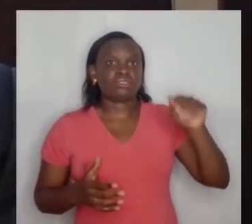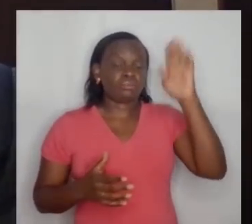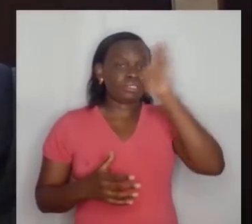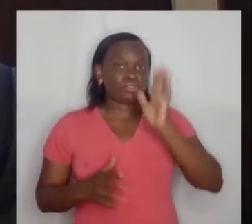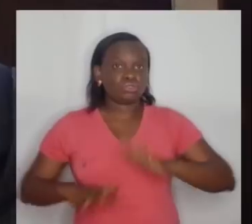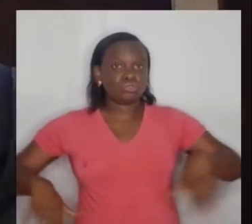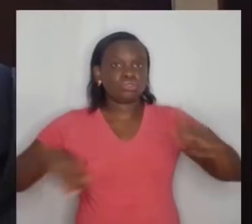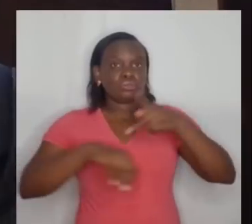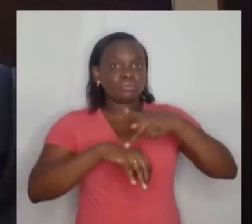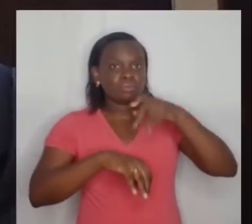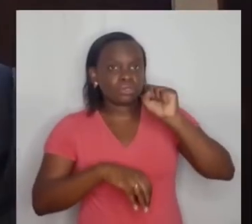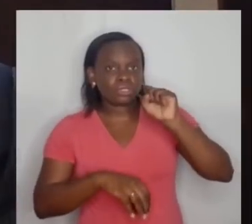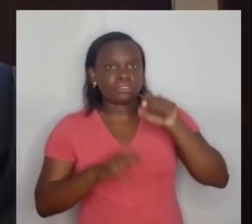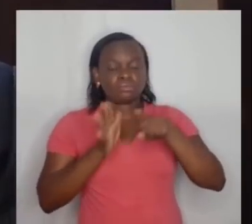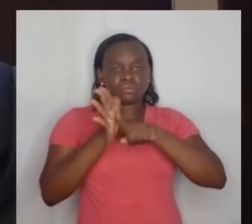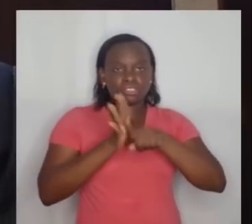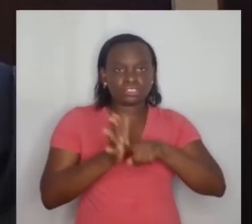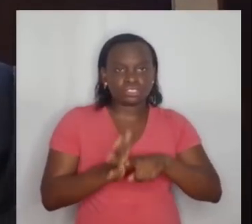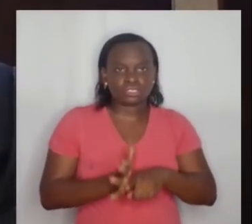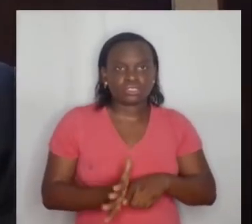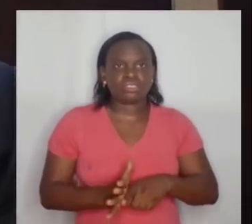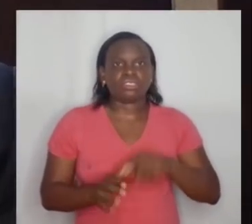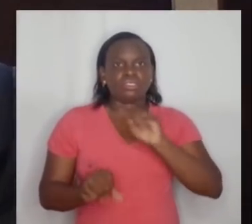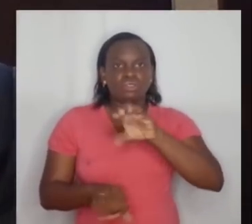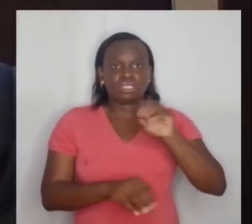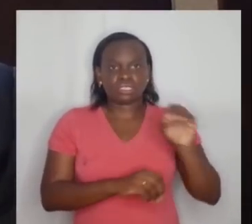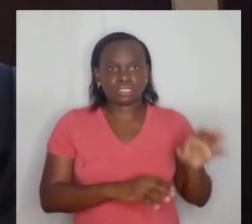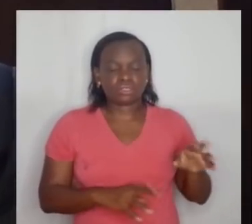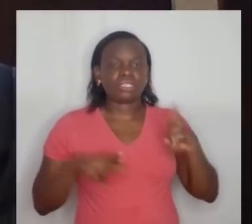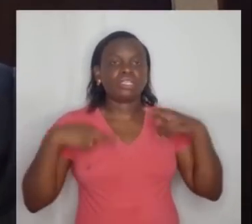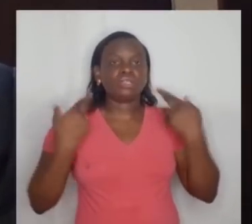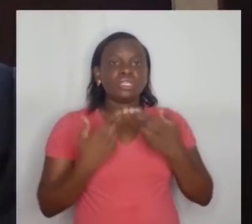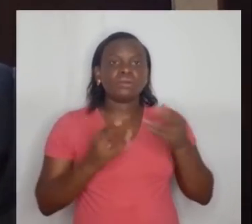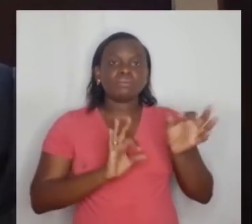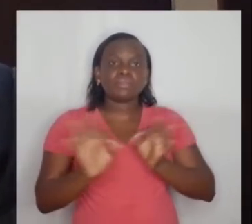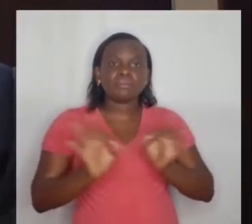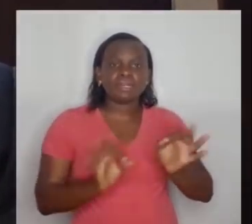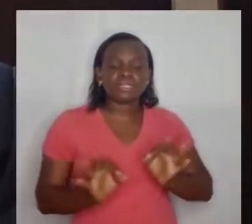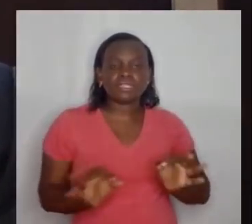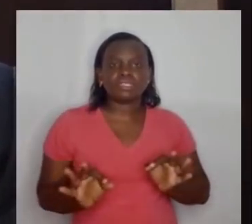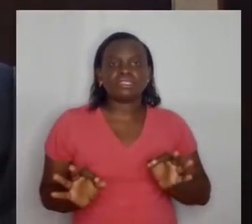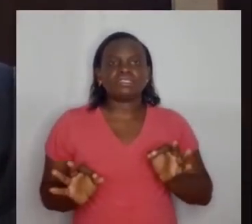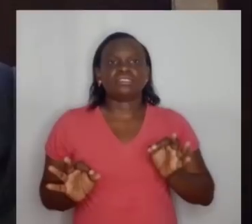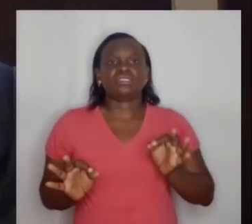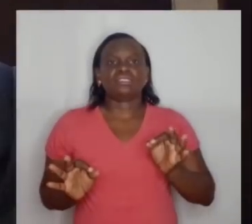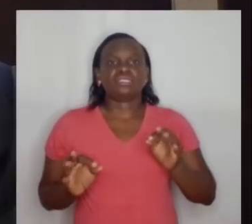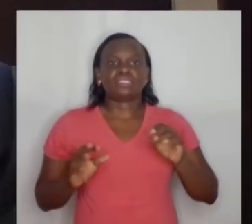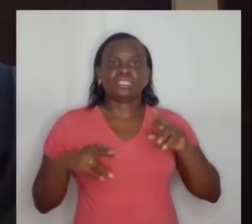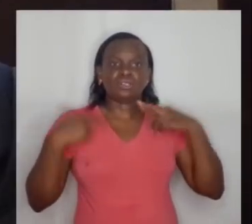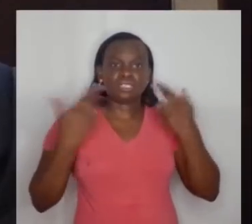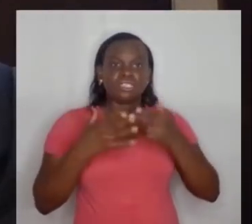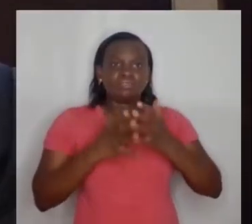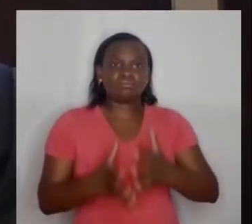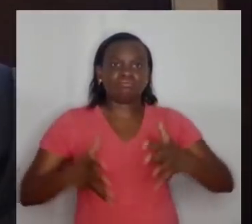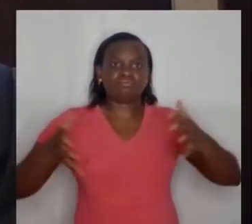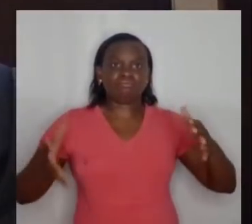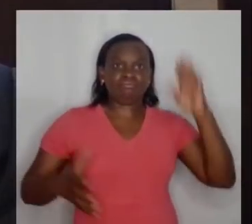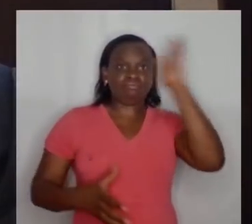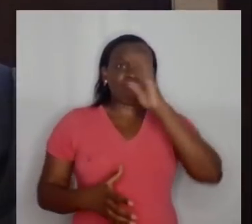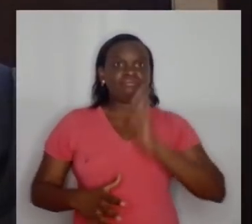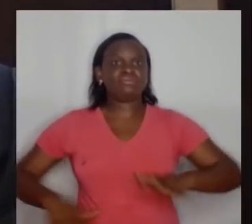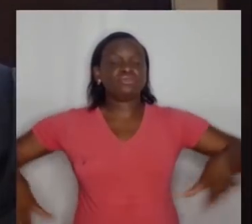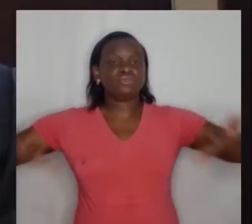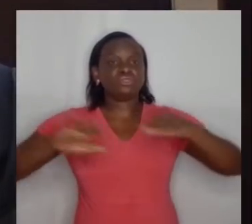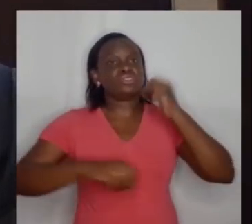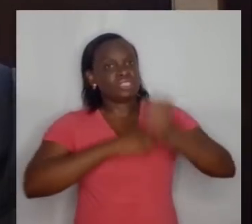de Pós-Graduação em Pesquisa e em Educação, uma reunião preparatória para a grande reunião nacional que